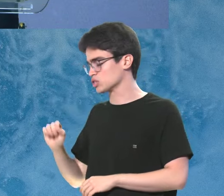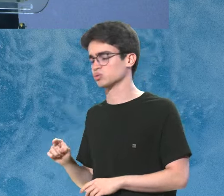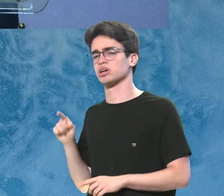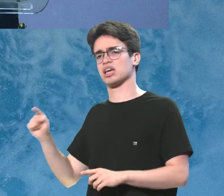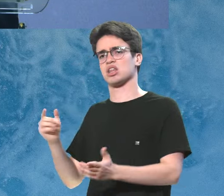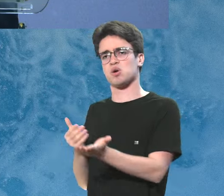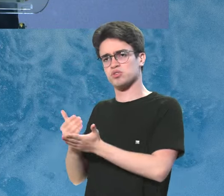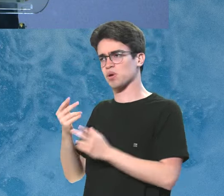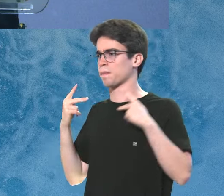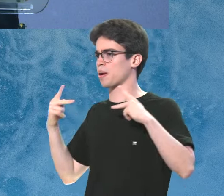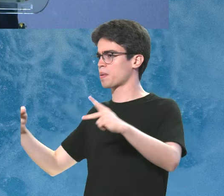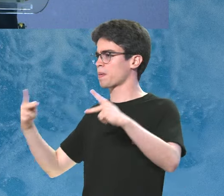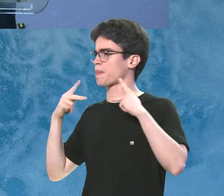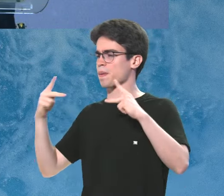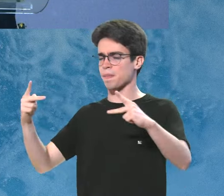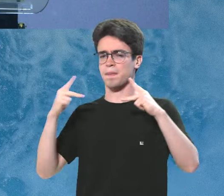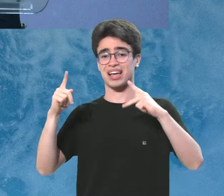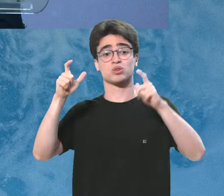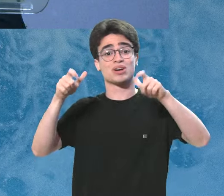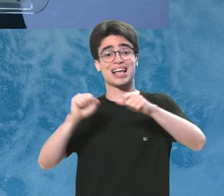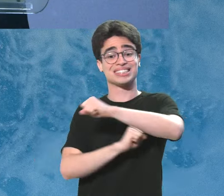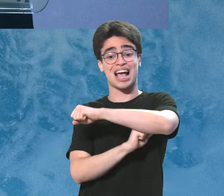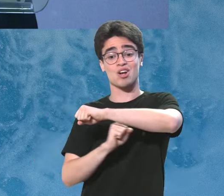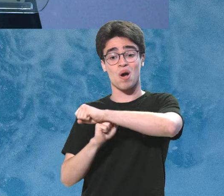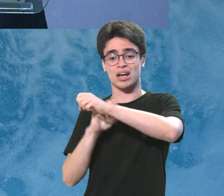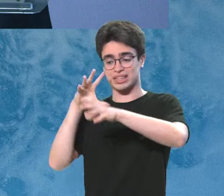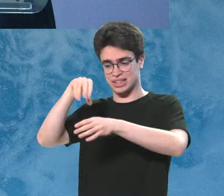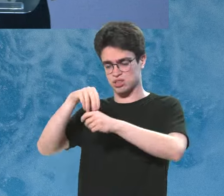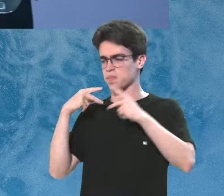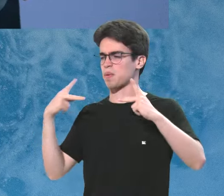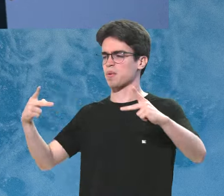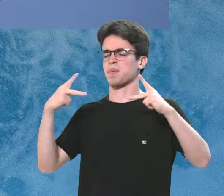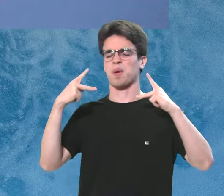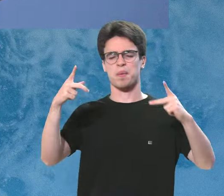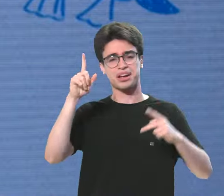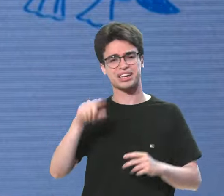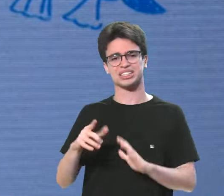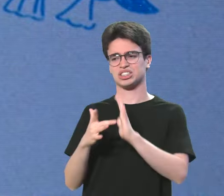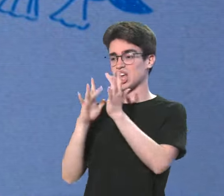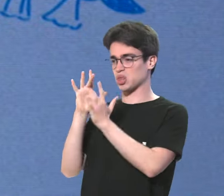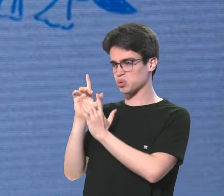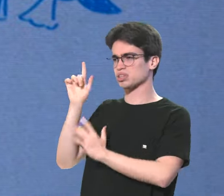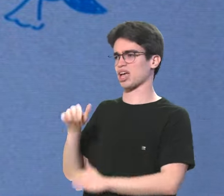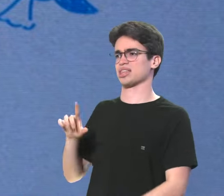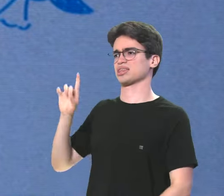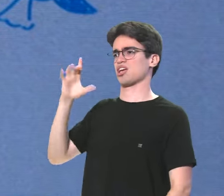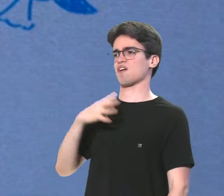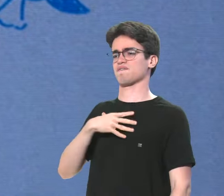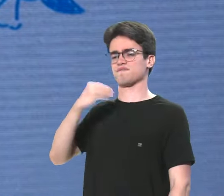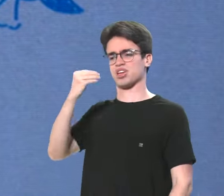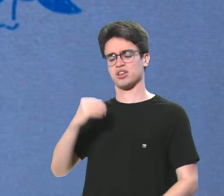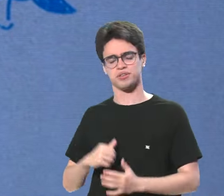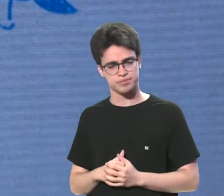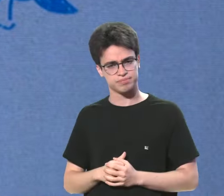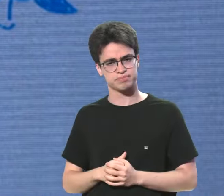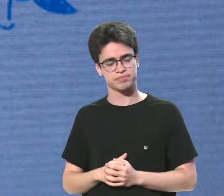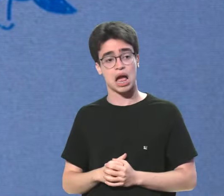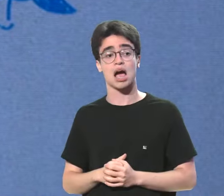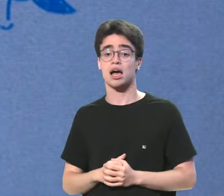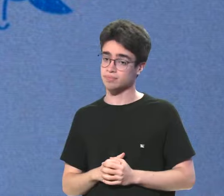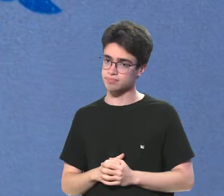sinagogas Dizendo ele é o filho de Deus logo depois de Saulo ter as escamas retiradas dos